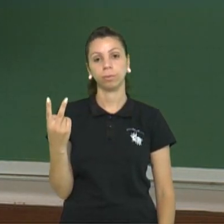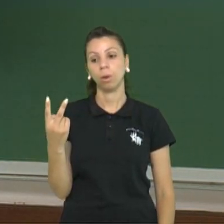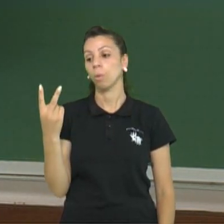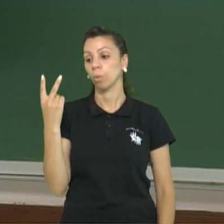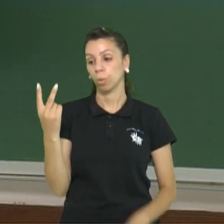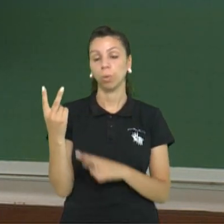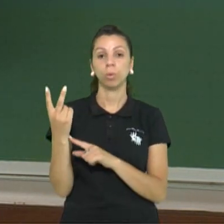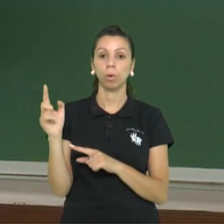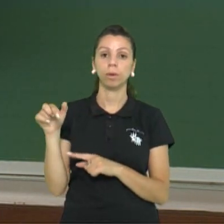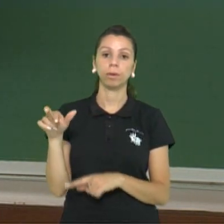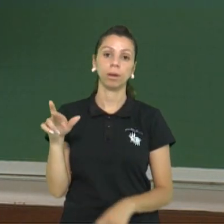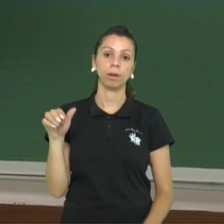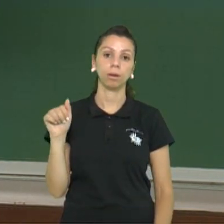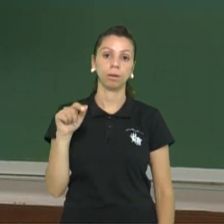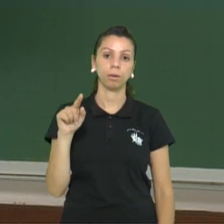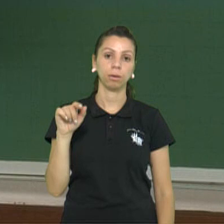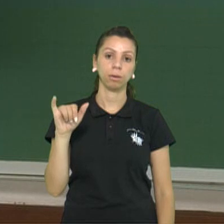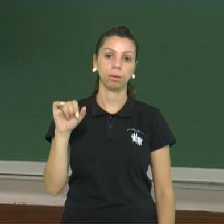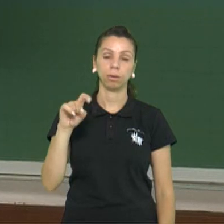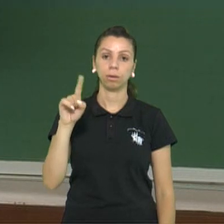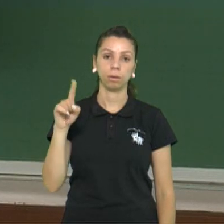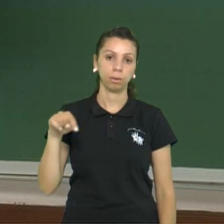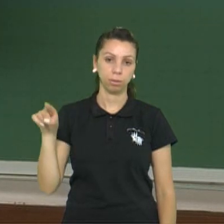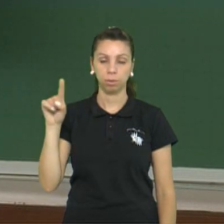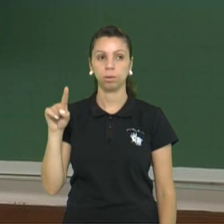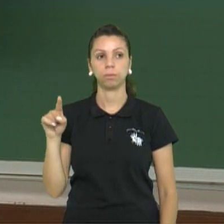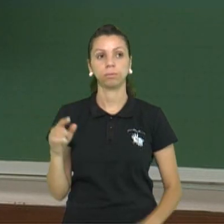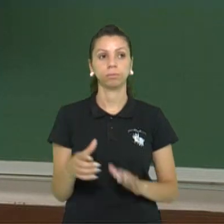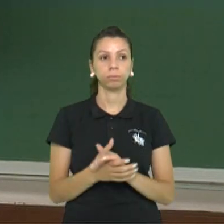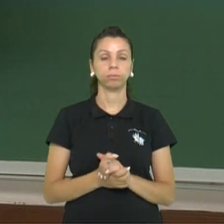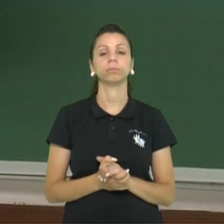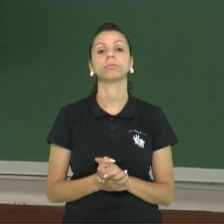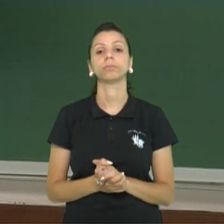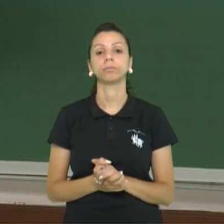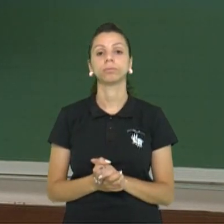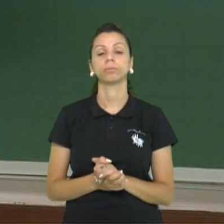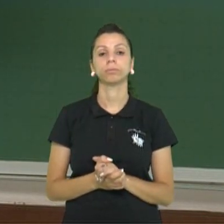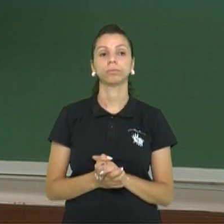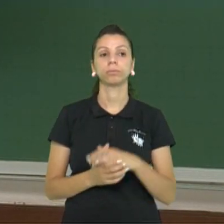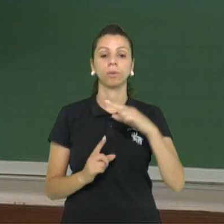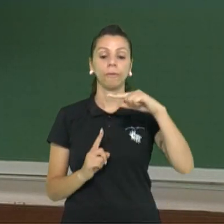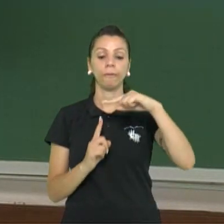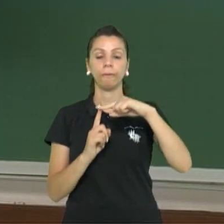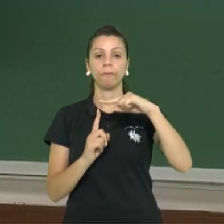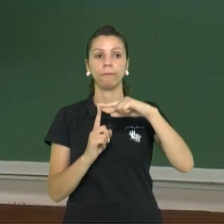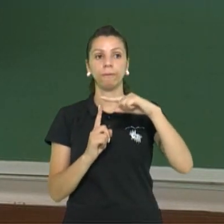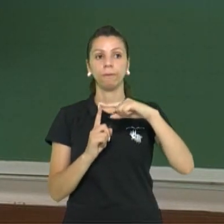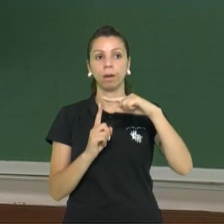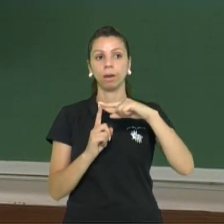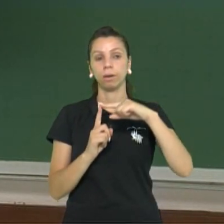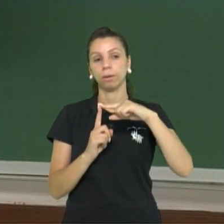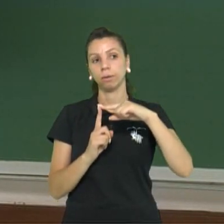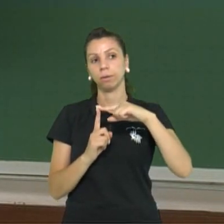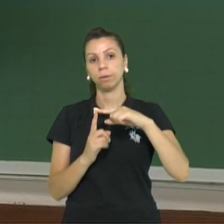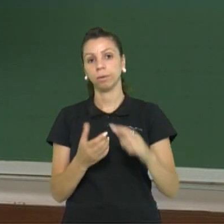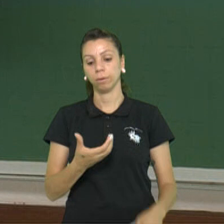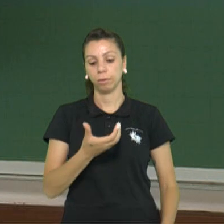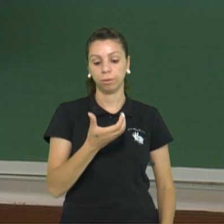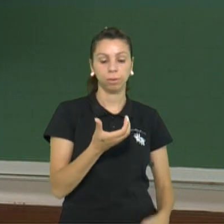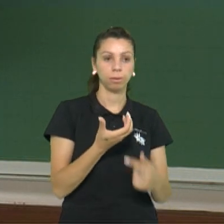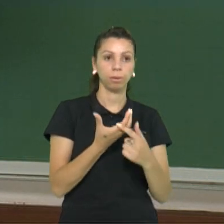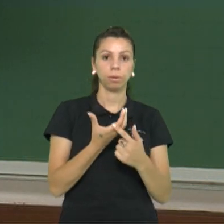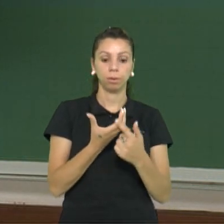uma raiz, tá bom? Como um zero da função também. Vértice da parábola, ó. Quando a concavidade é voltada